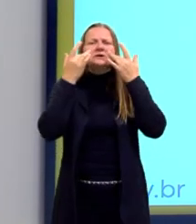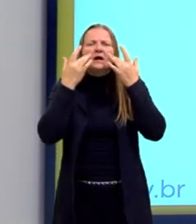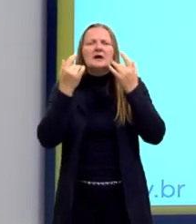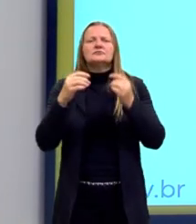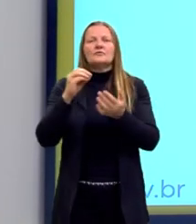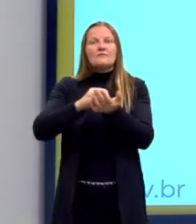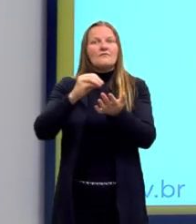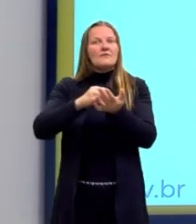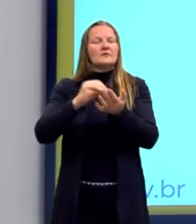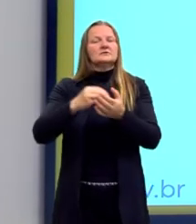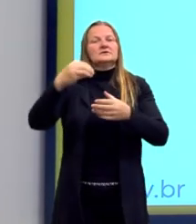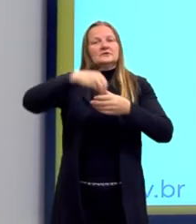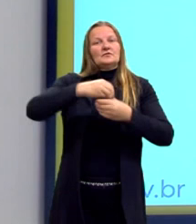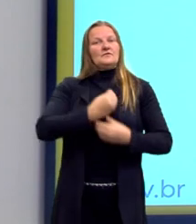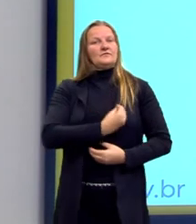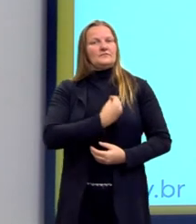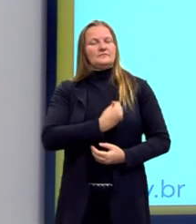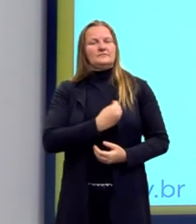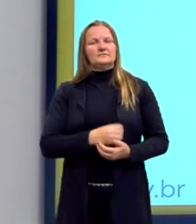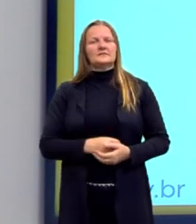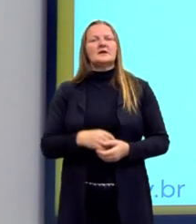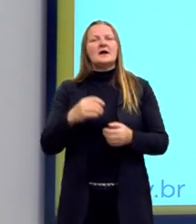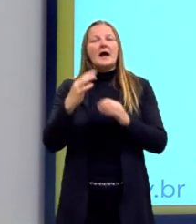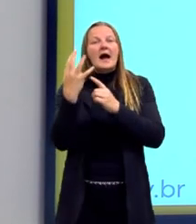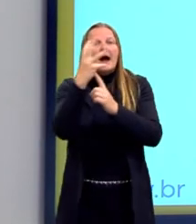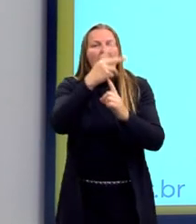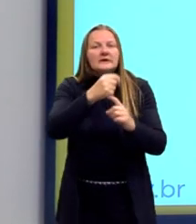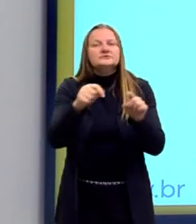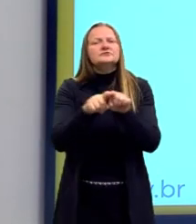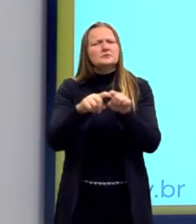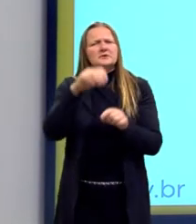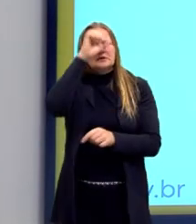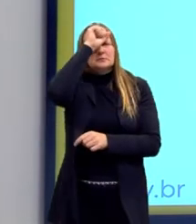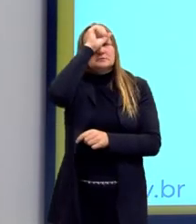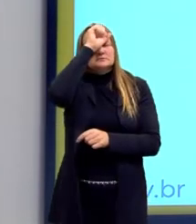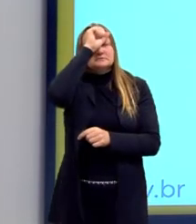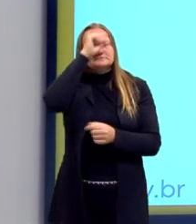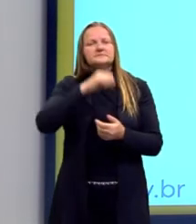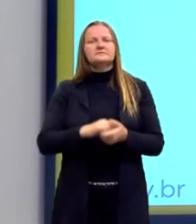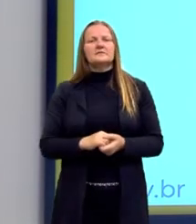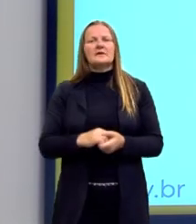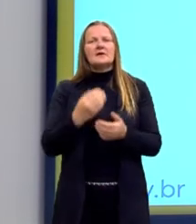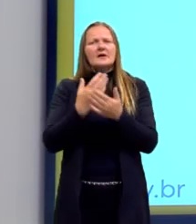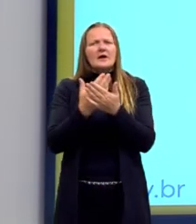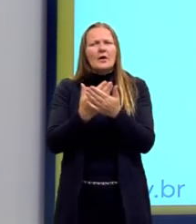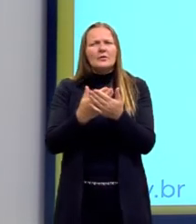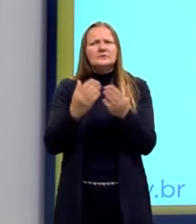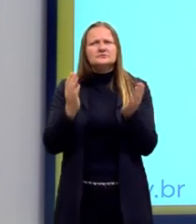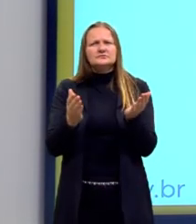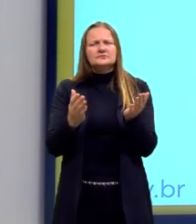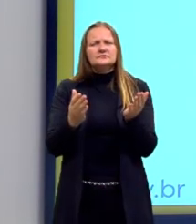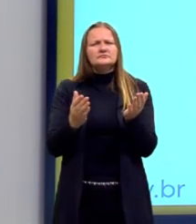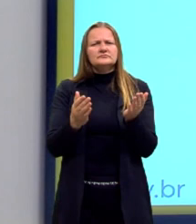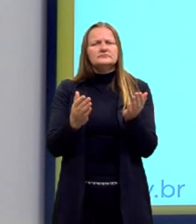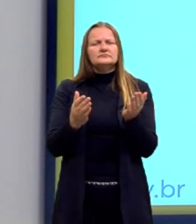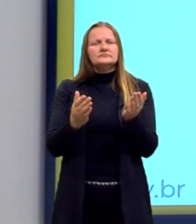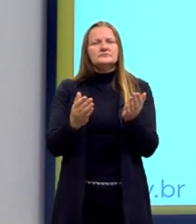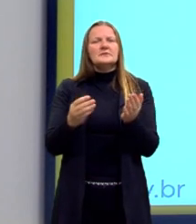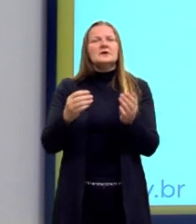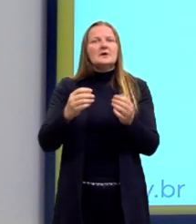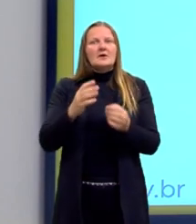a arte ela também é um aprendizado né já comentavam em outra aula que nós